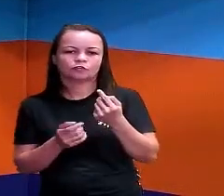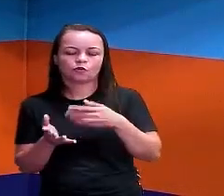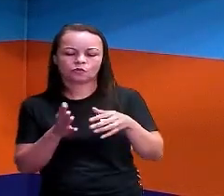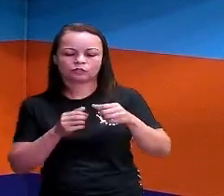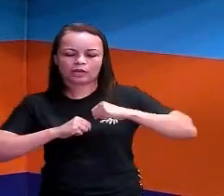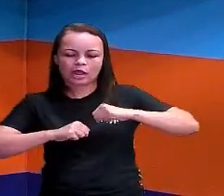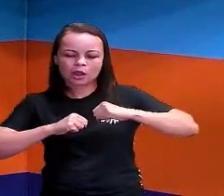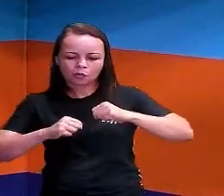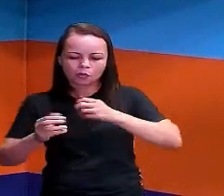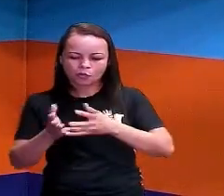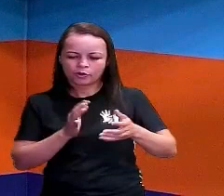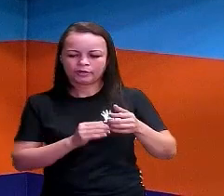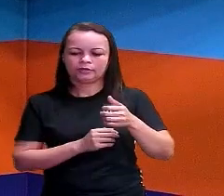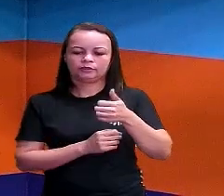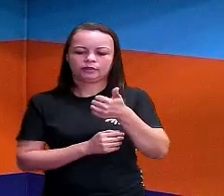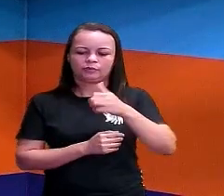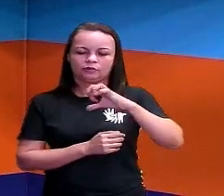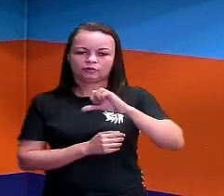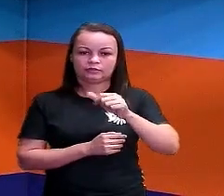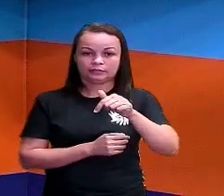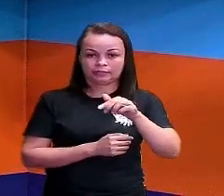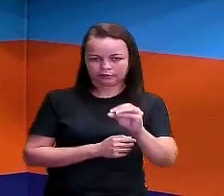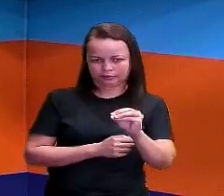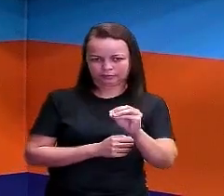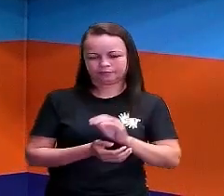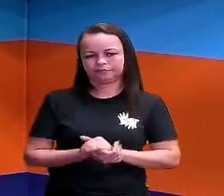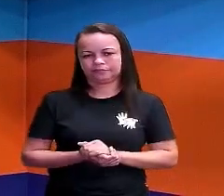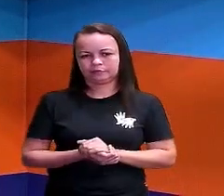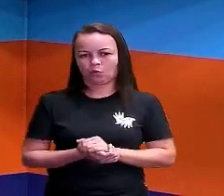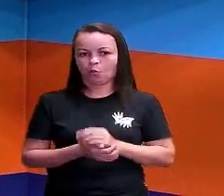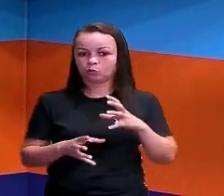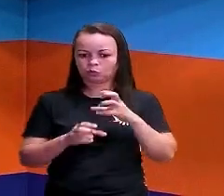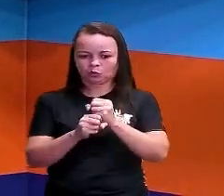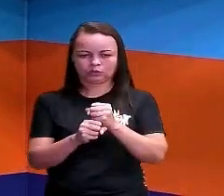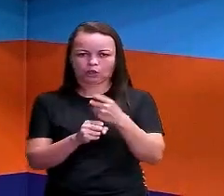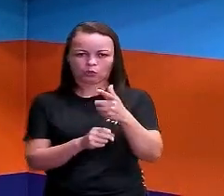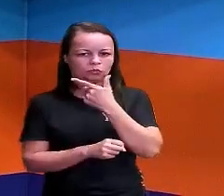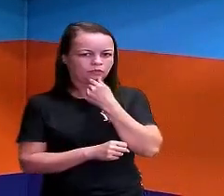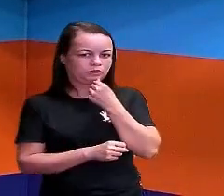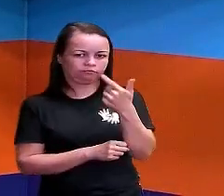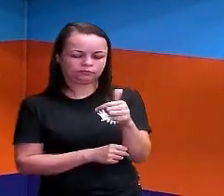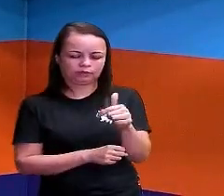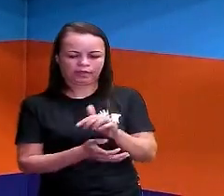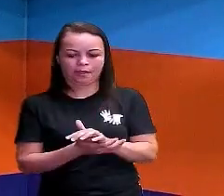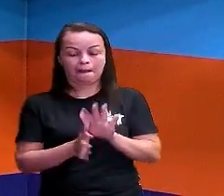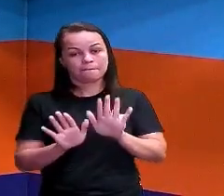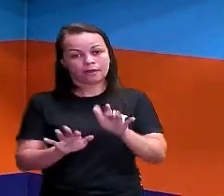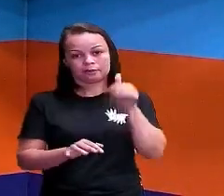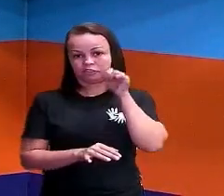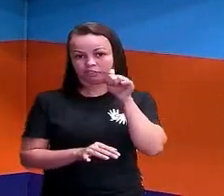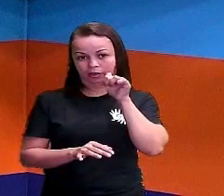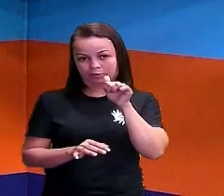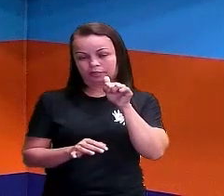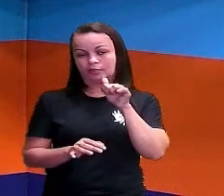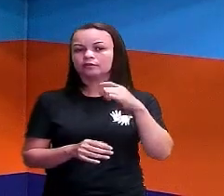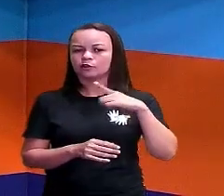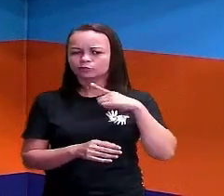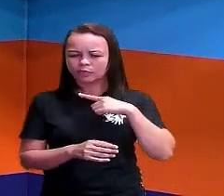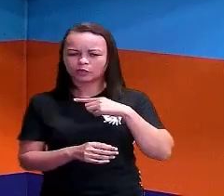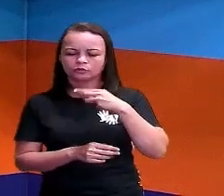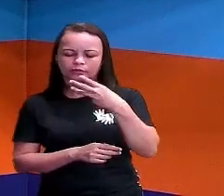né? Mas, Ana, eu tenho 3.680. E para saber quem teve a